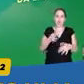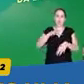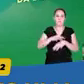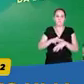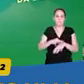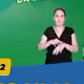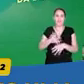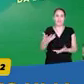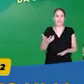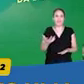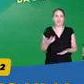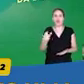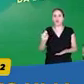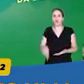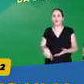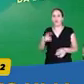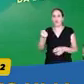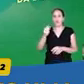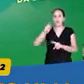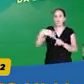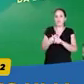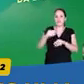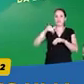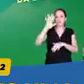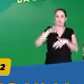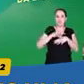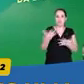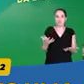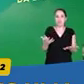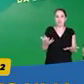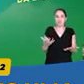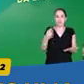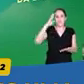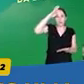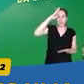quilos? 8,25. Ou seja, quase 3 vezes mais picanha. Quase 3 vezes